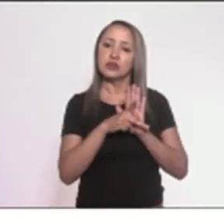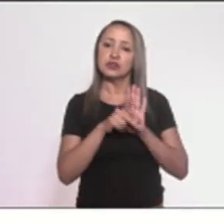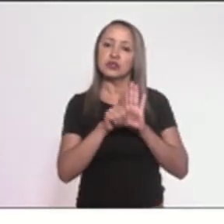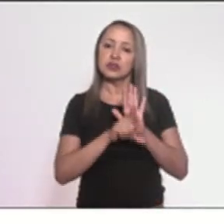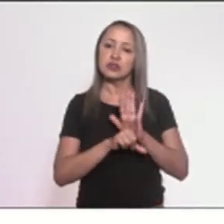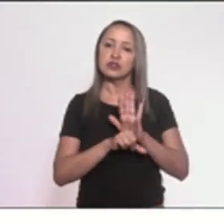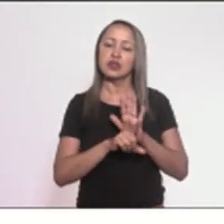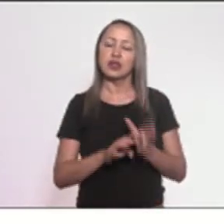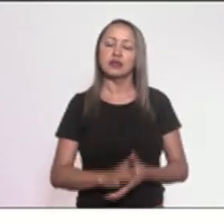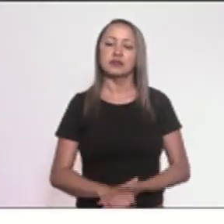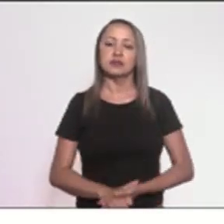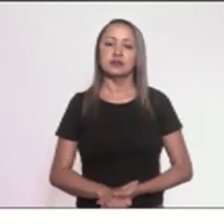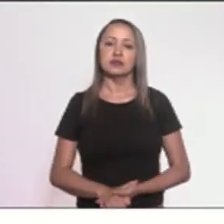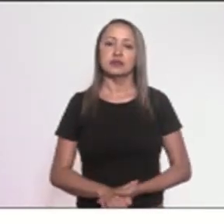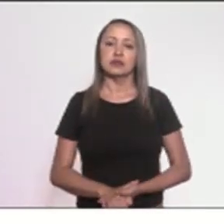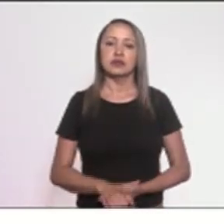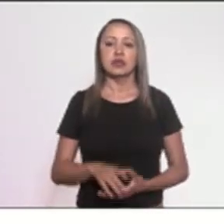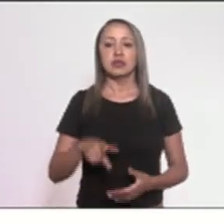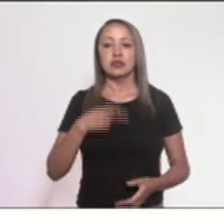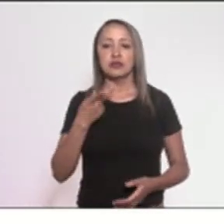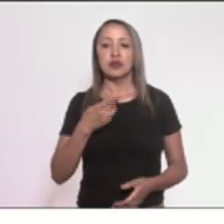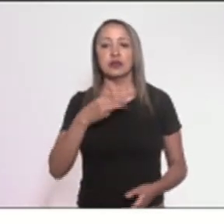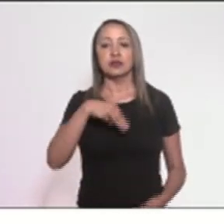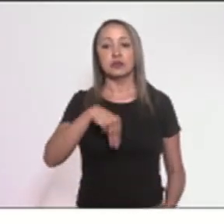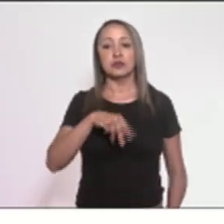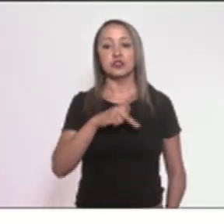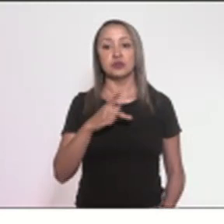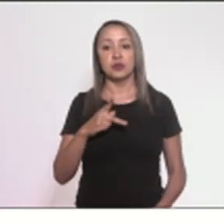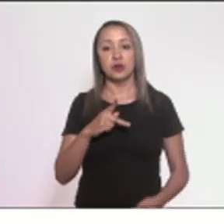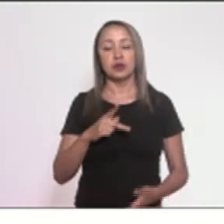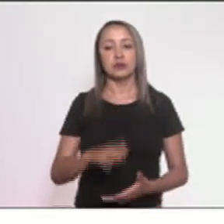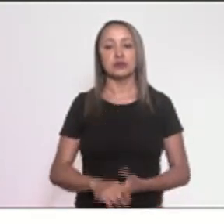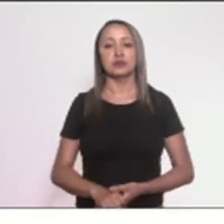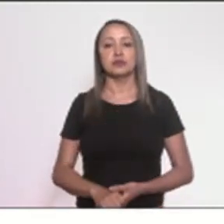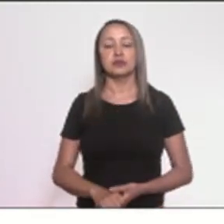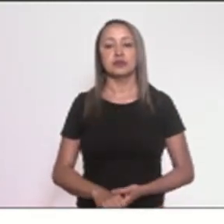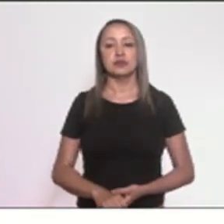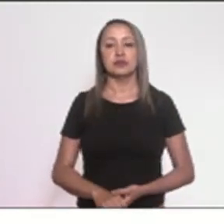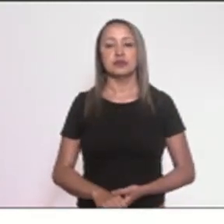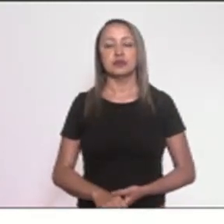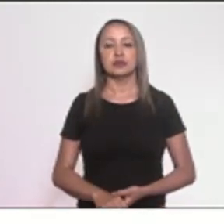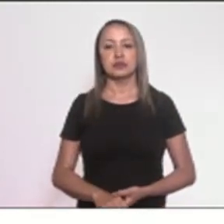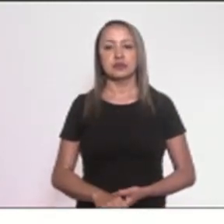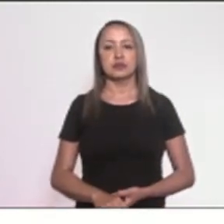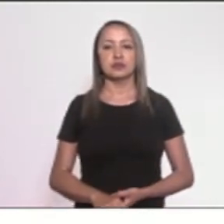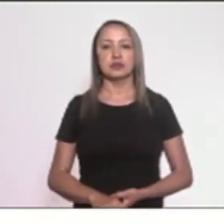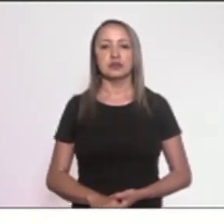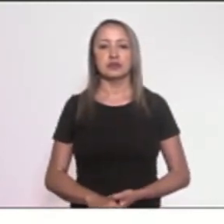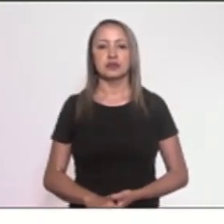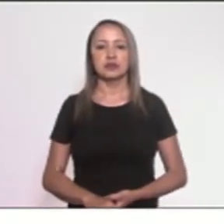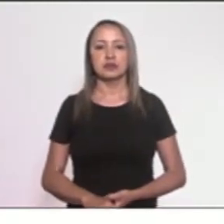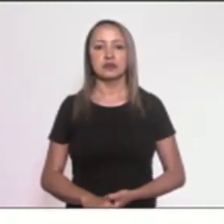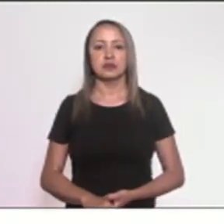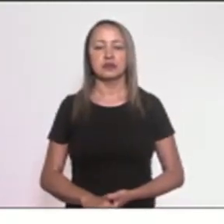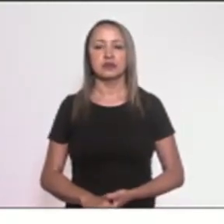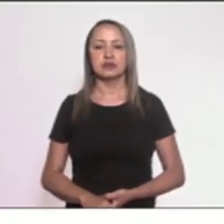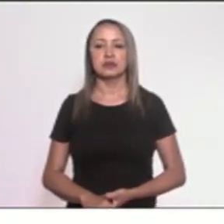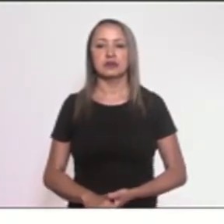as sugestões do Ministério Público e da Defensoria.